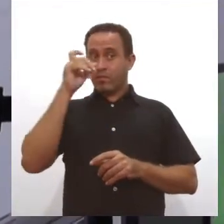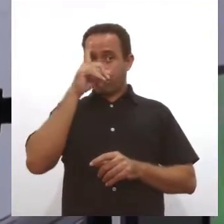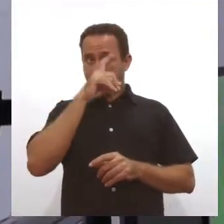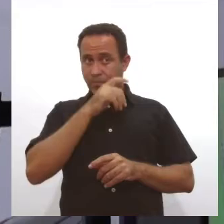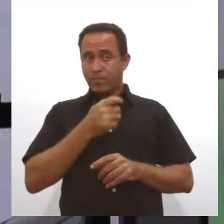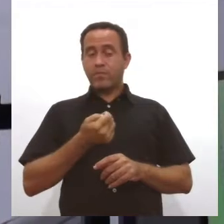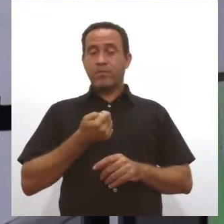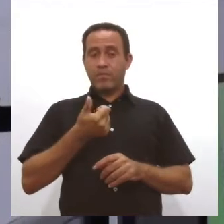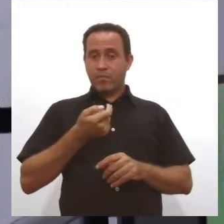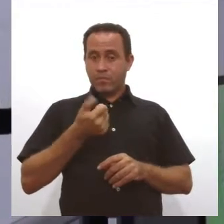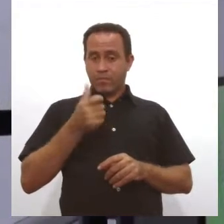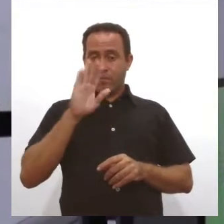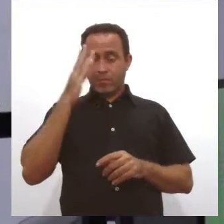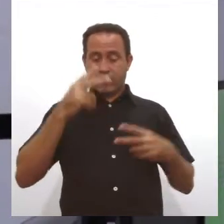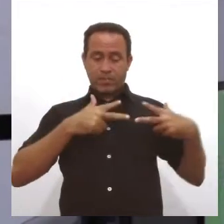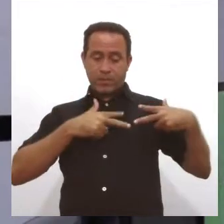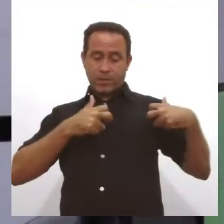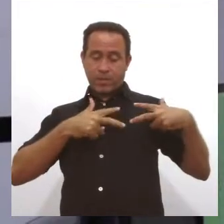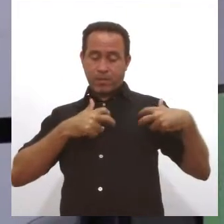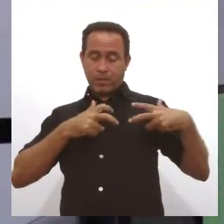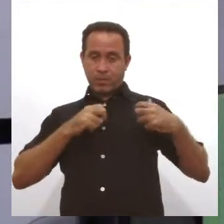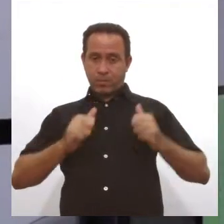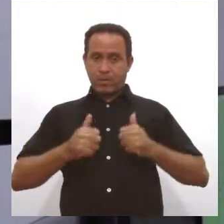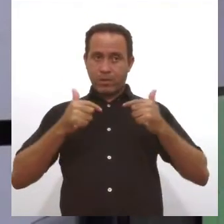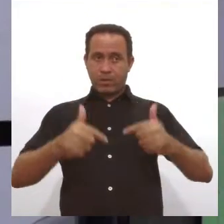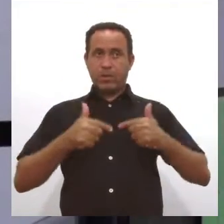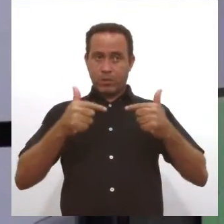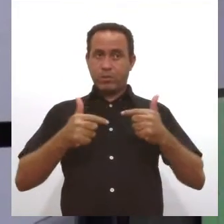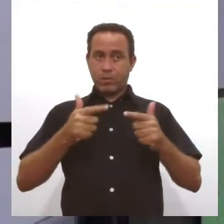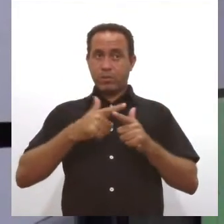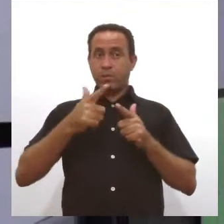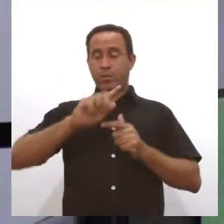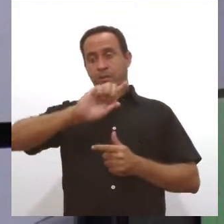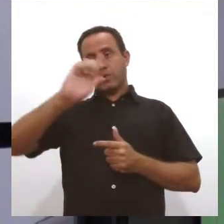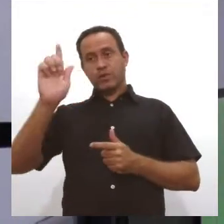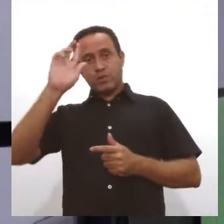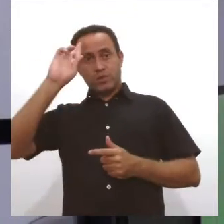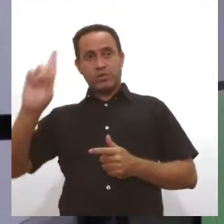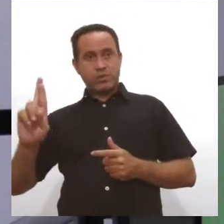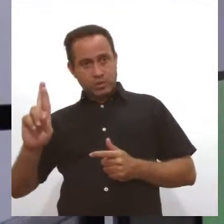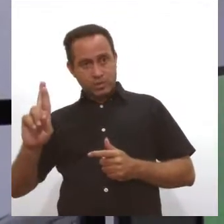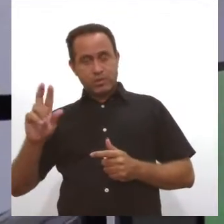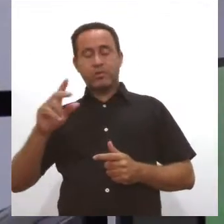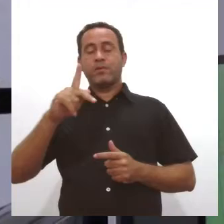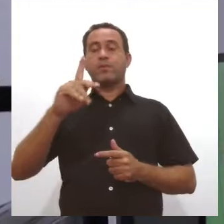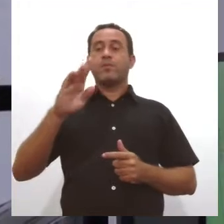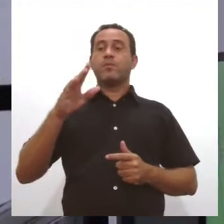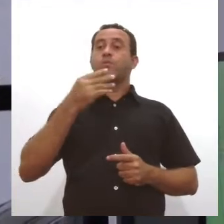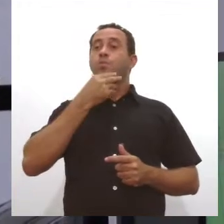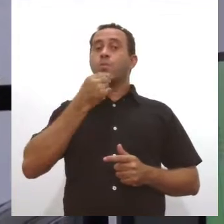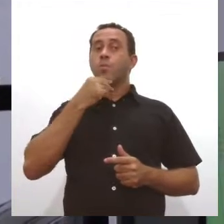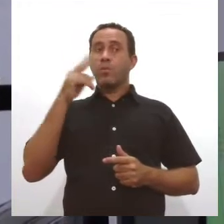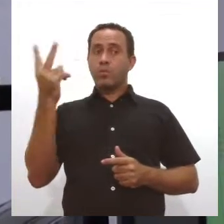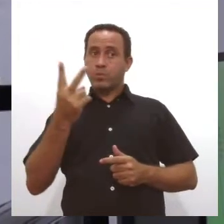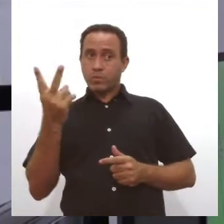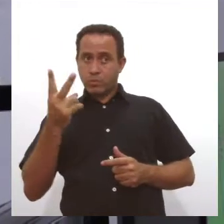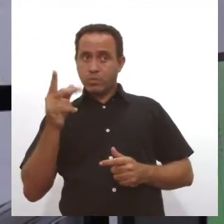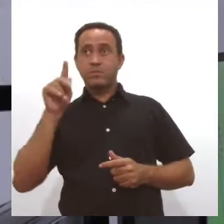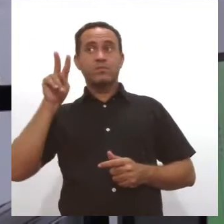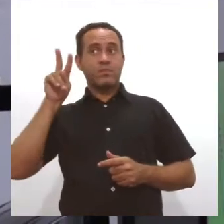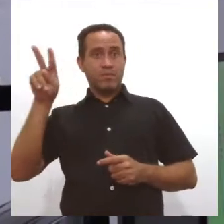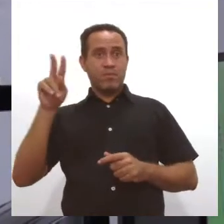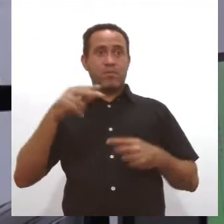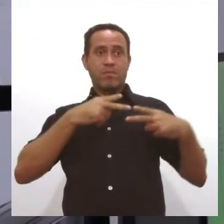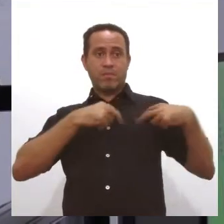news e a Petrobras enfrenta um problema de gestão. Ele criticou as passagens de Pedro Parente e Roberto Castelo Branco